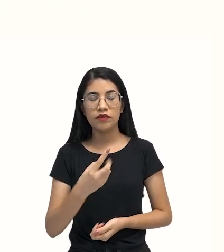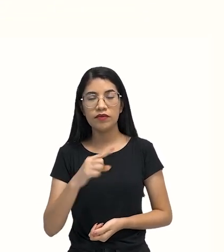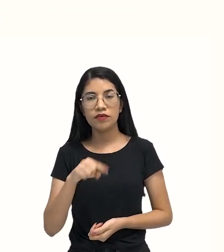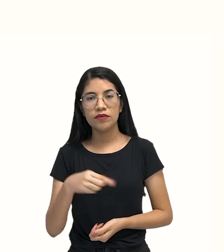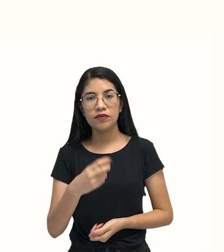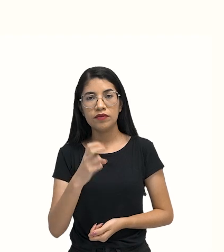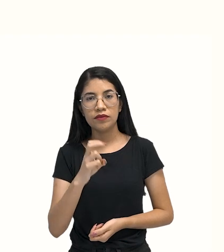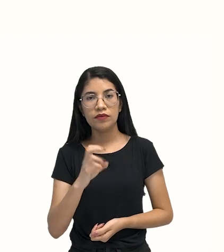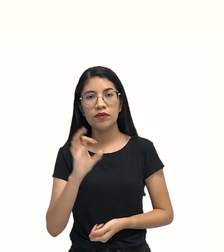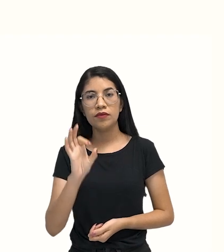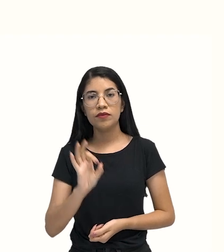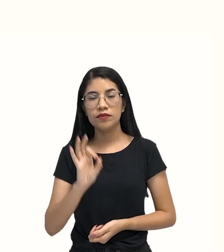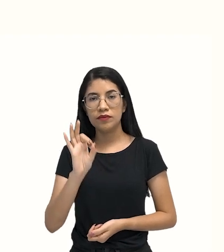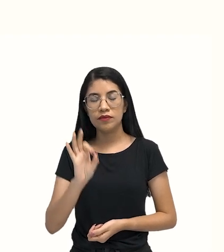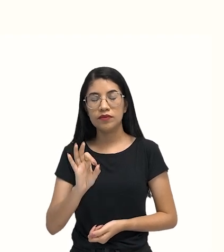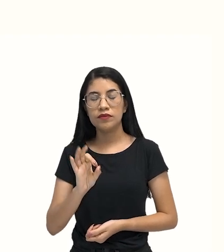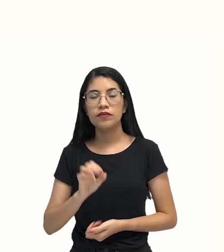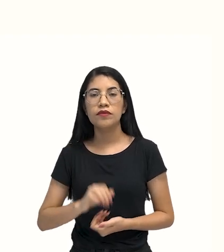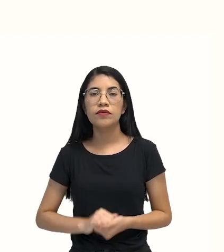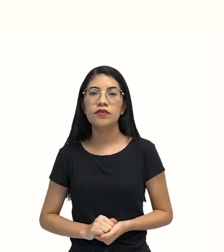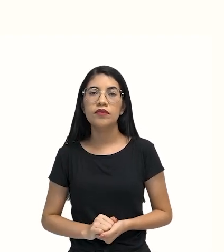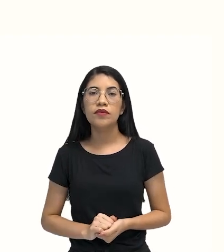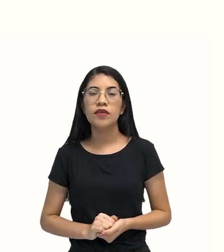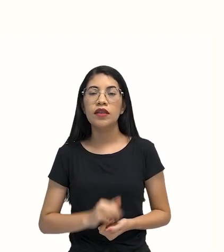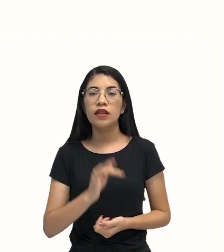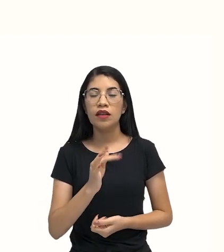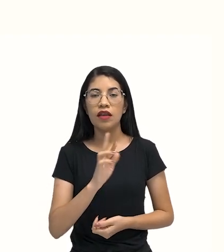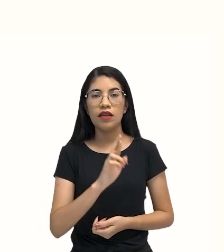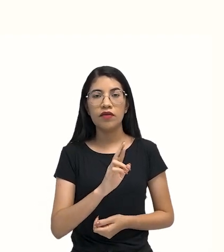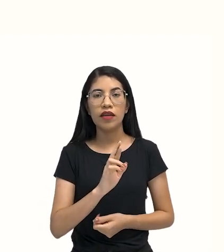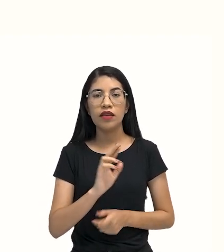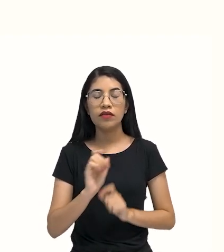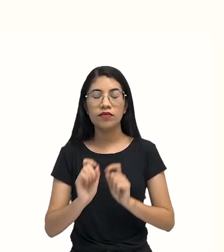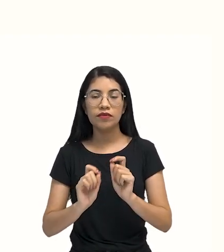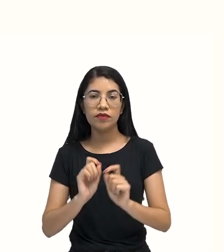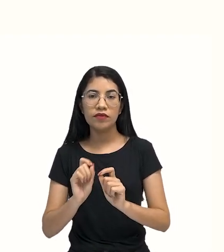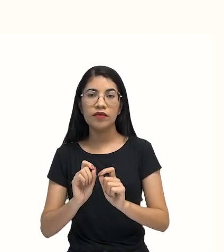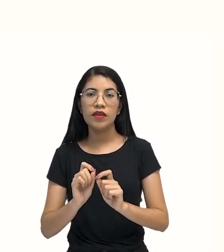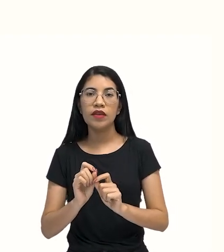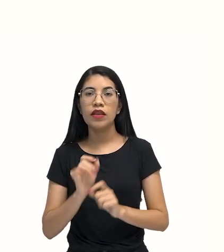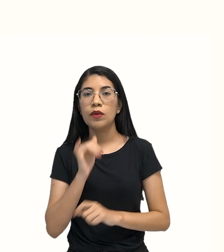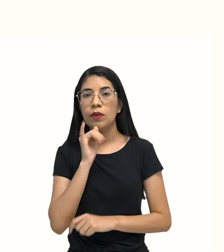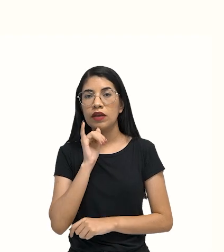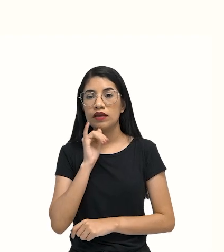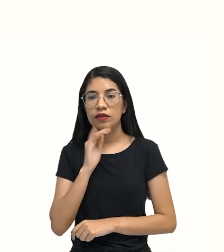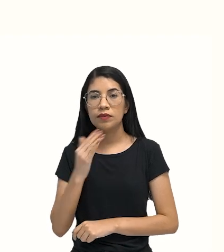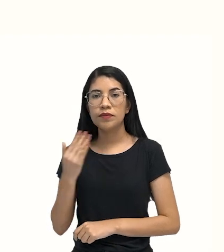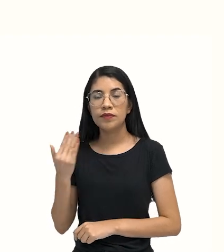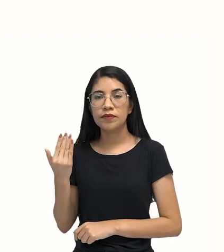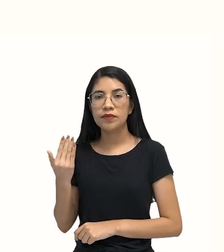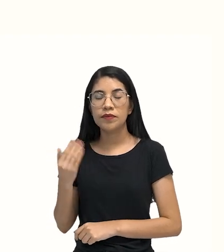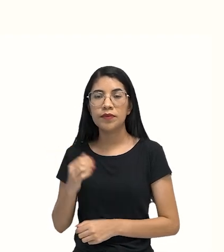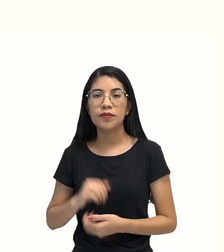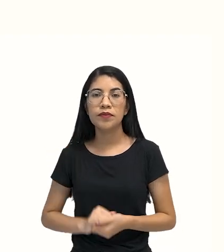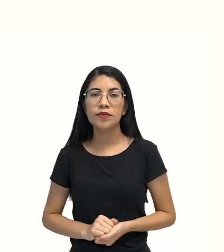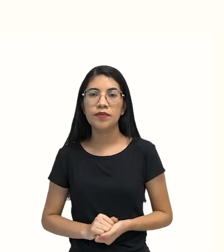32,5%, tá? Ou seja, a frequência relativa para esse caso aqui,